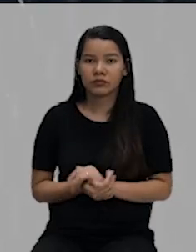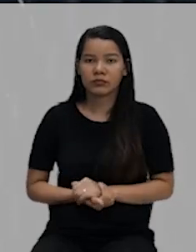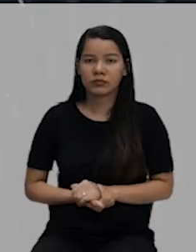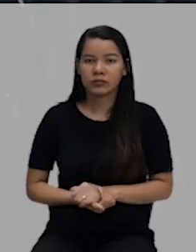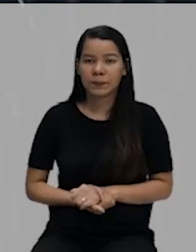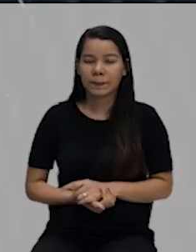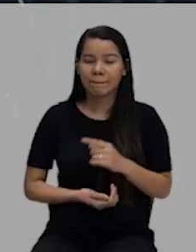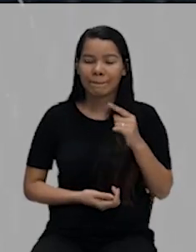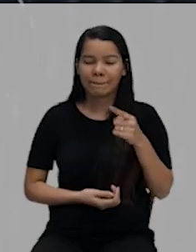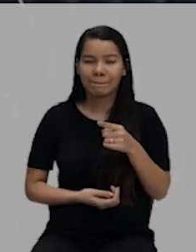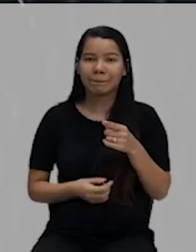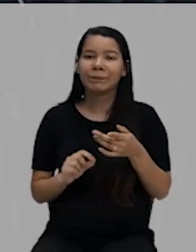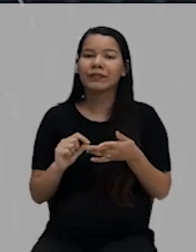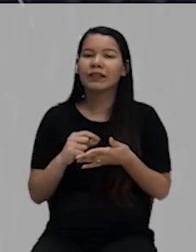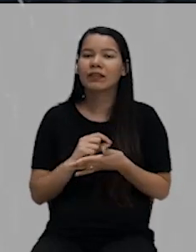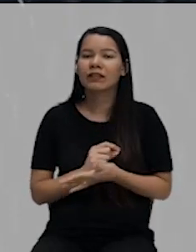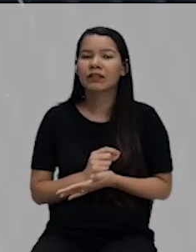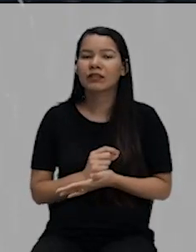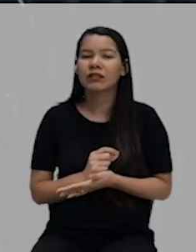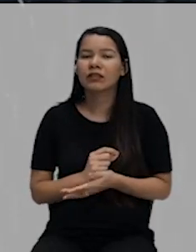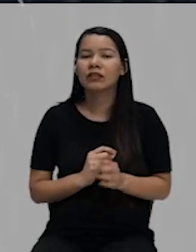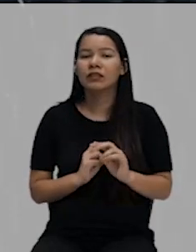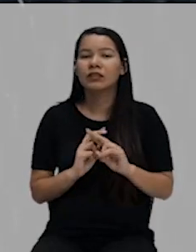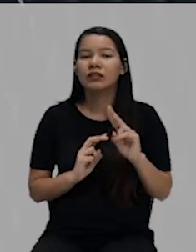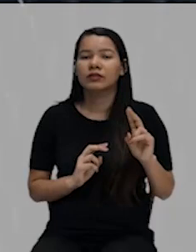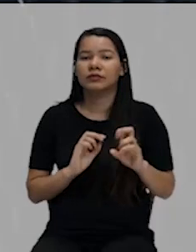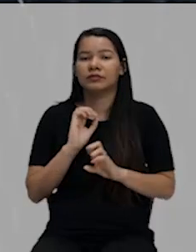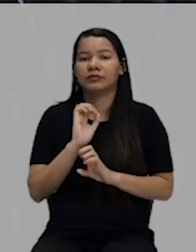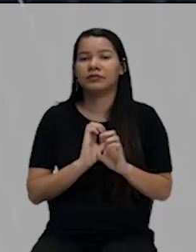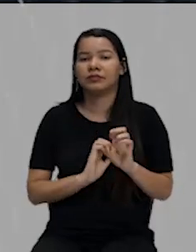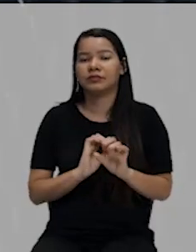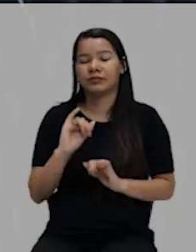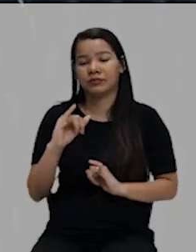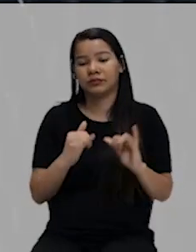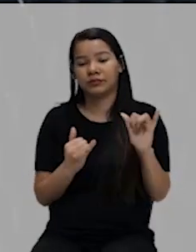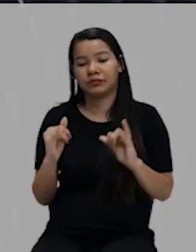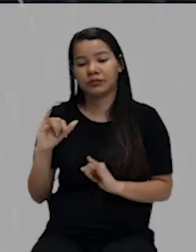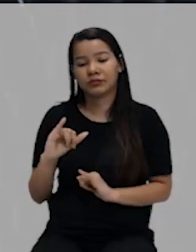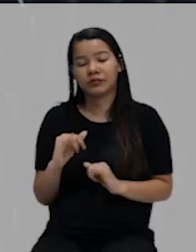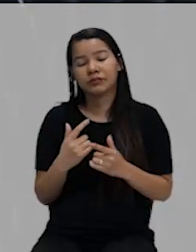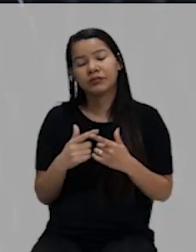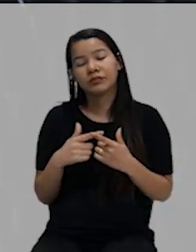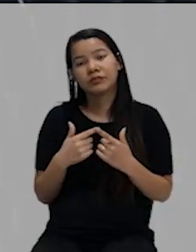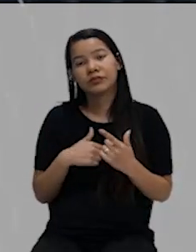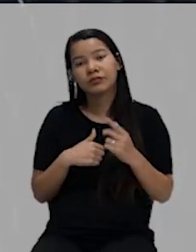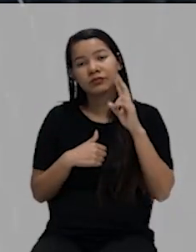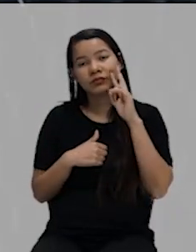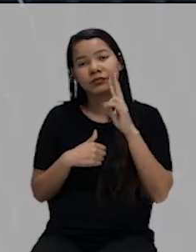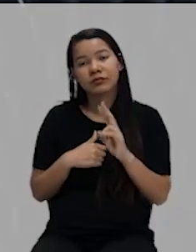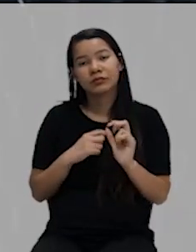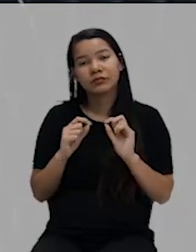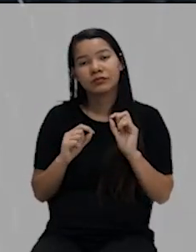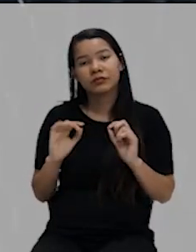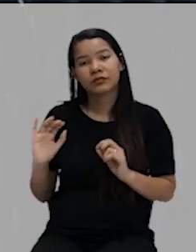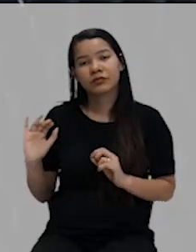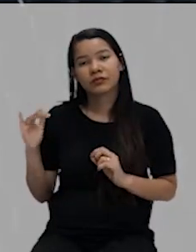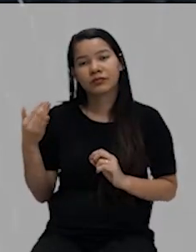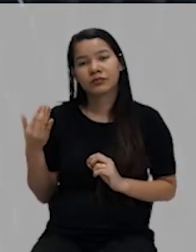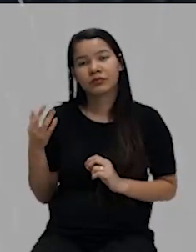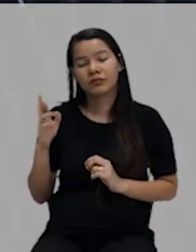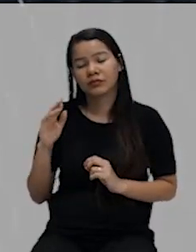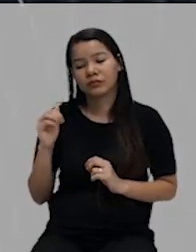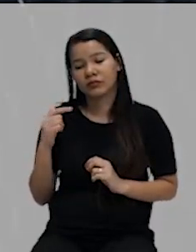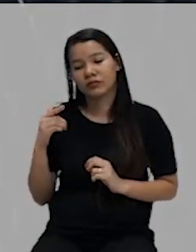Essa escrita, vamos chamar de equação química, porque eu observo que acontece uma reação